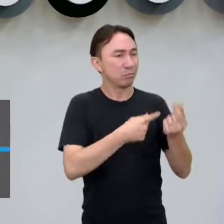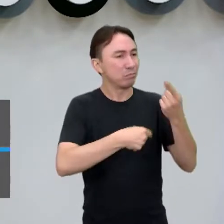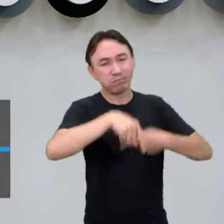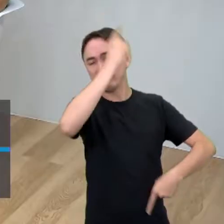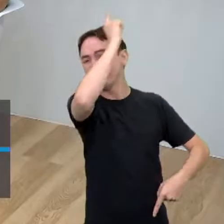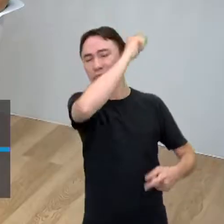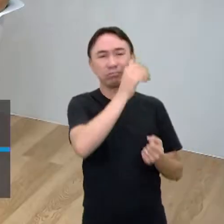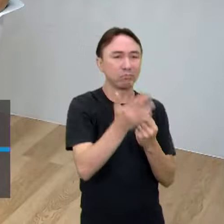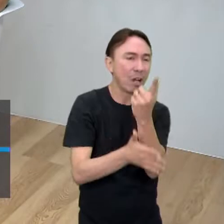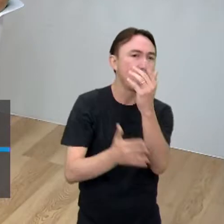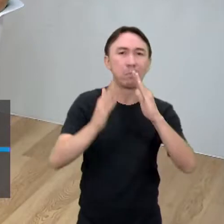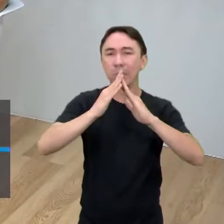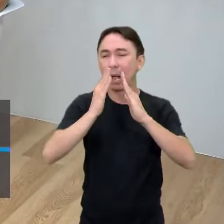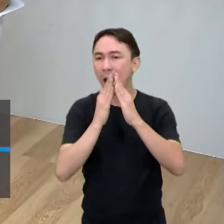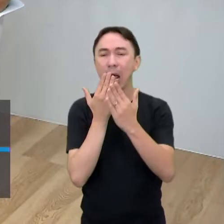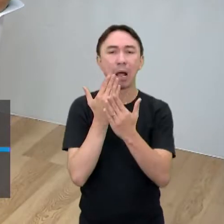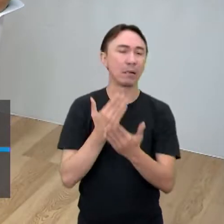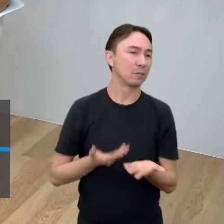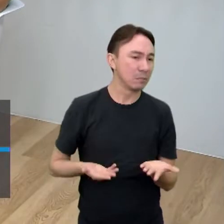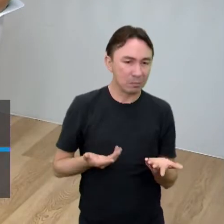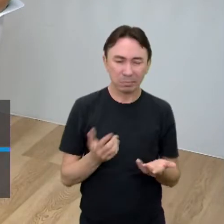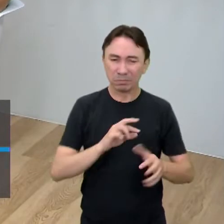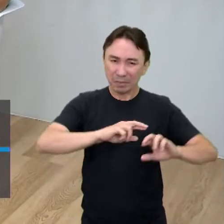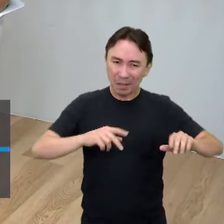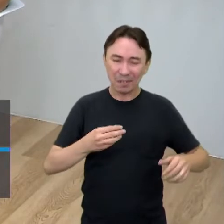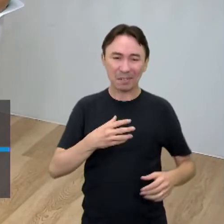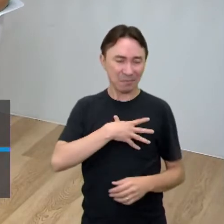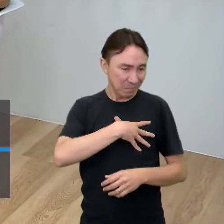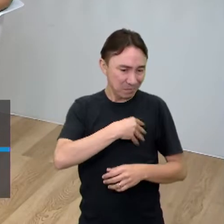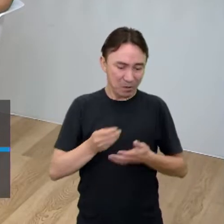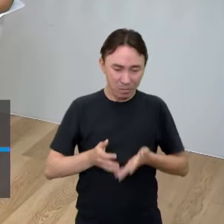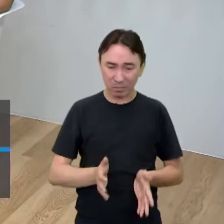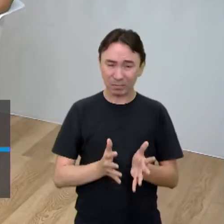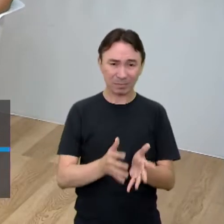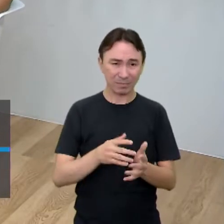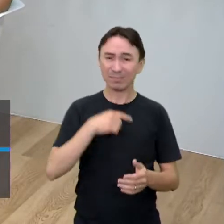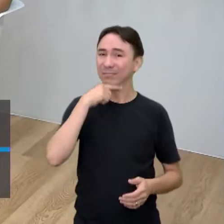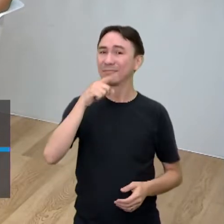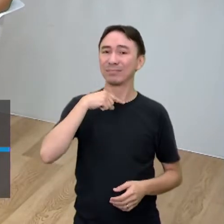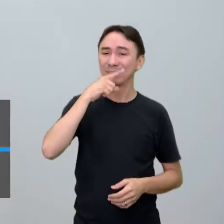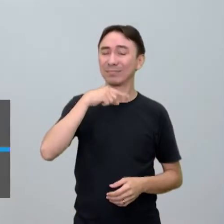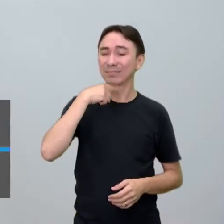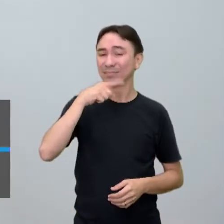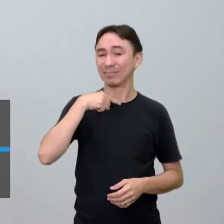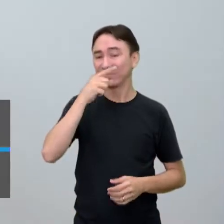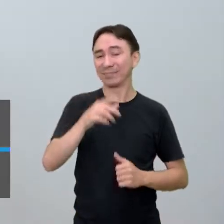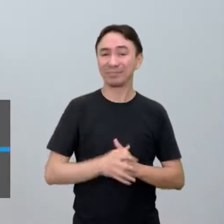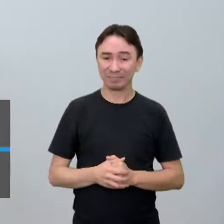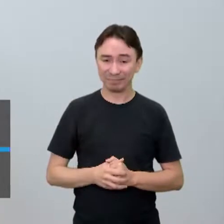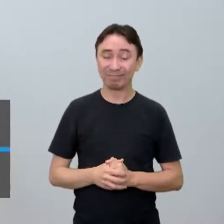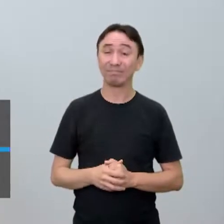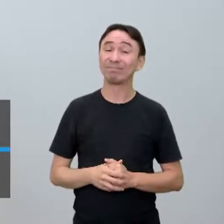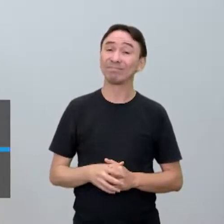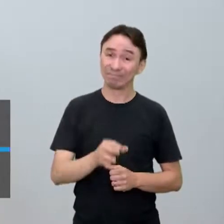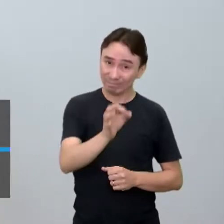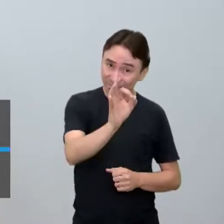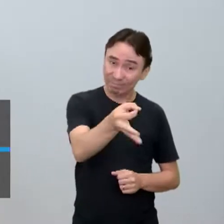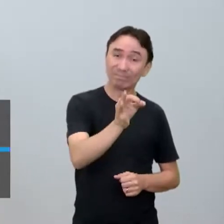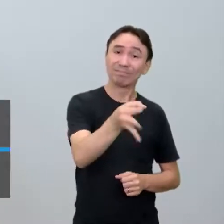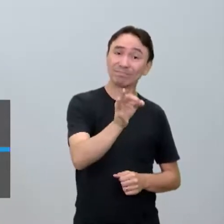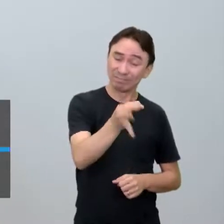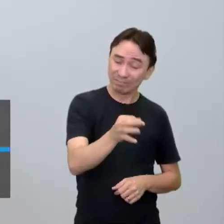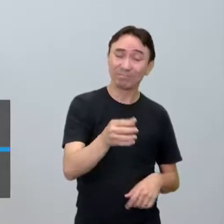comprar uma casa, ter filhos? Ela não consegue. E ainda tendo esses complicadores que você